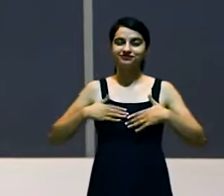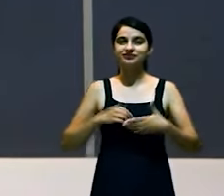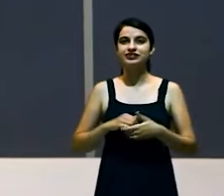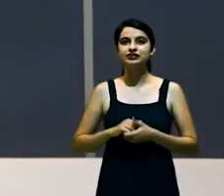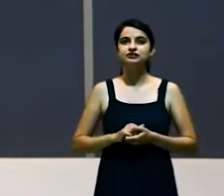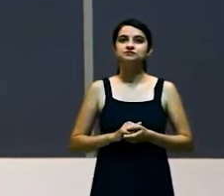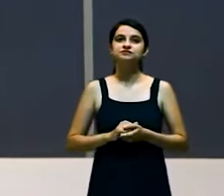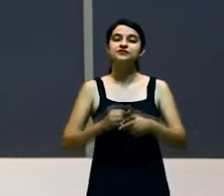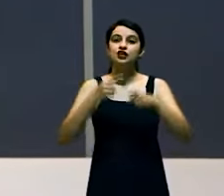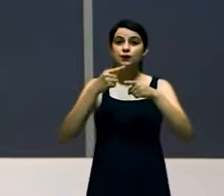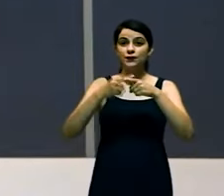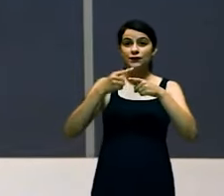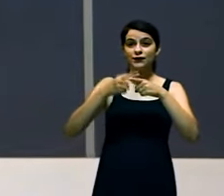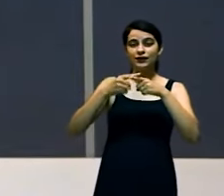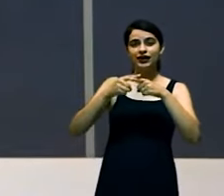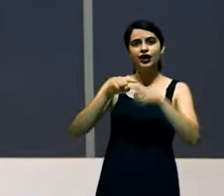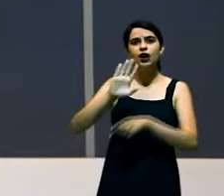Porque sentado a gente